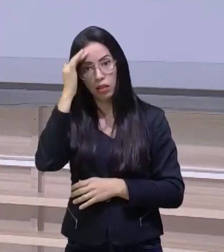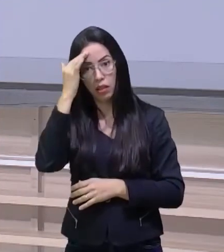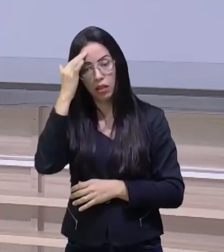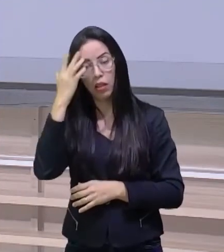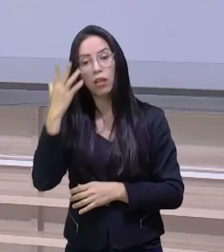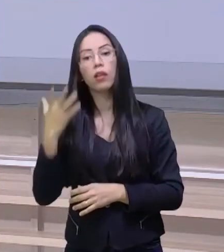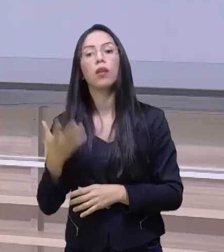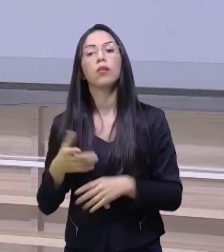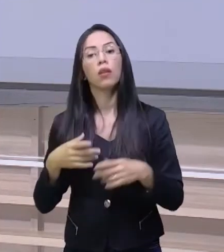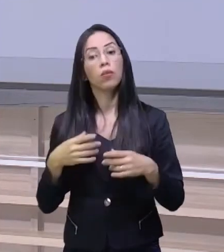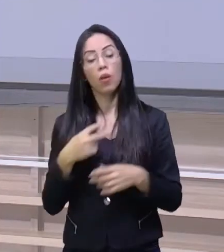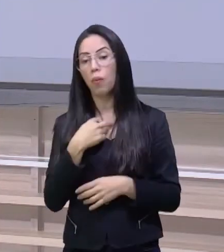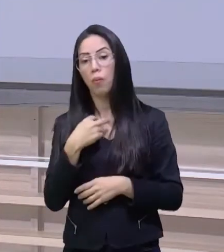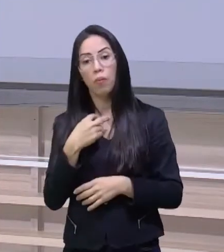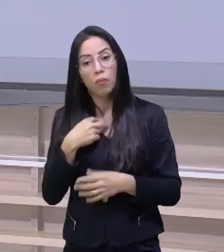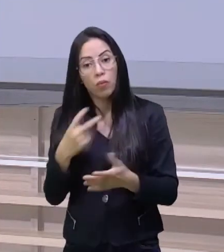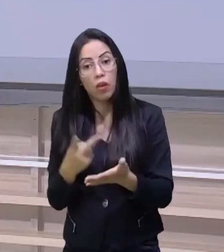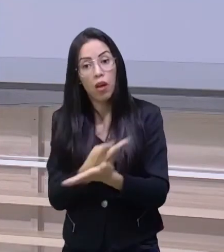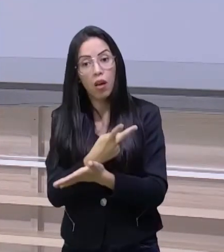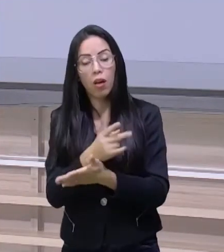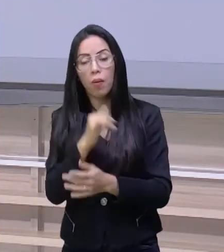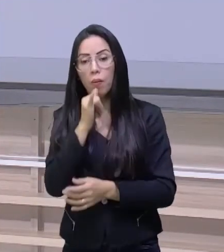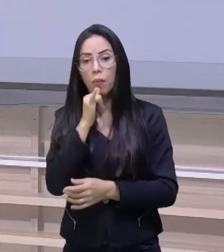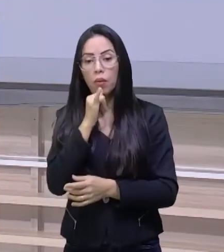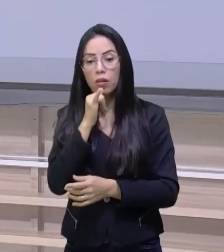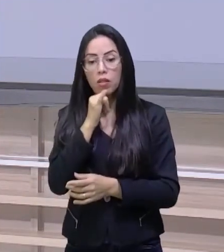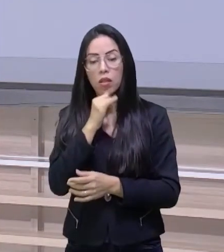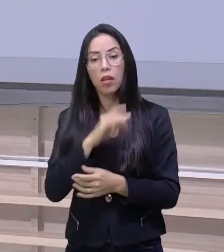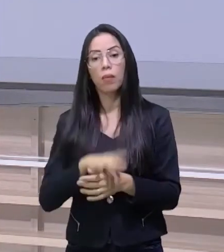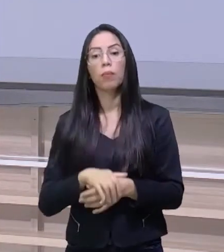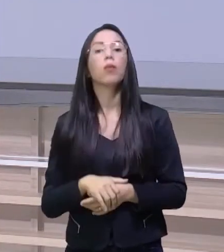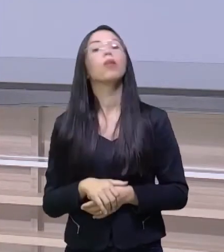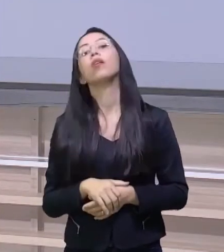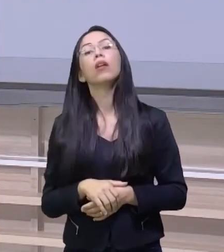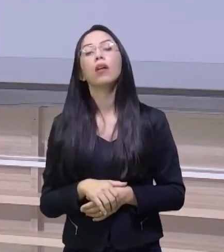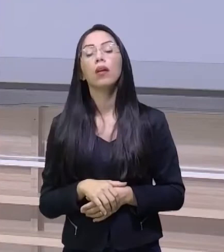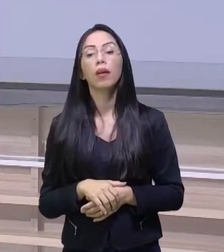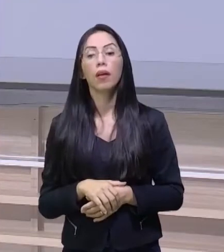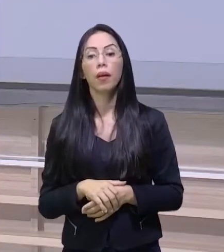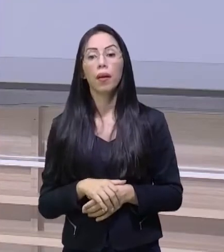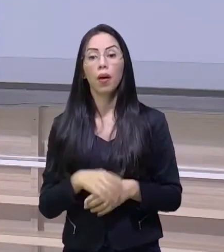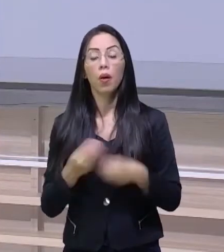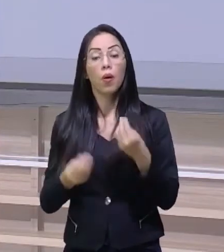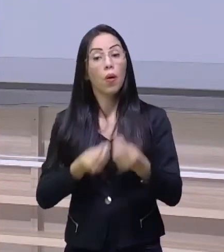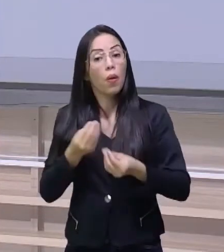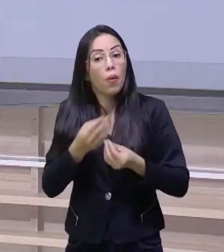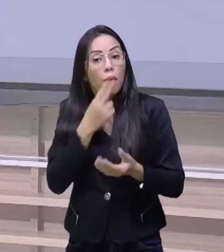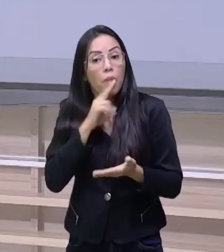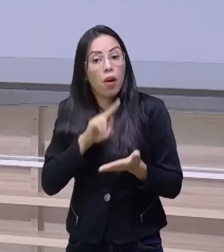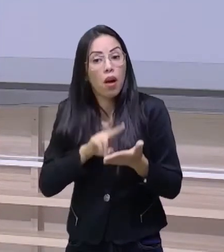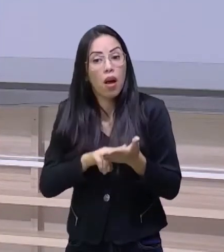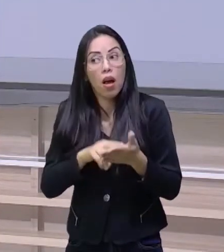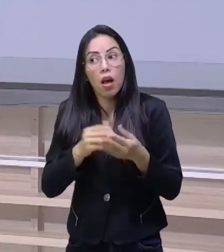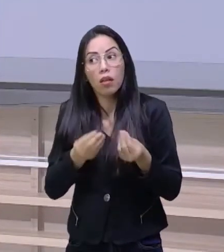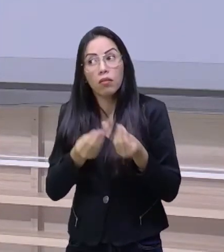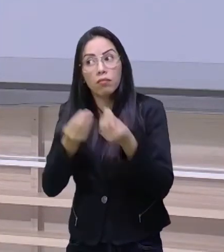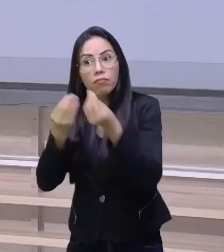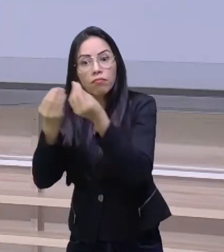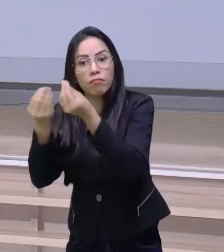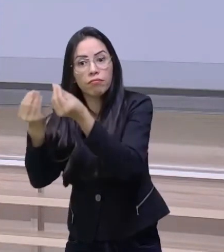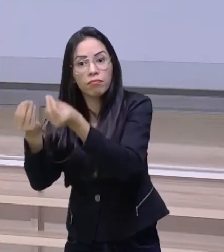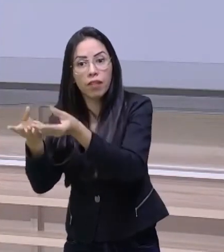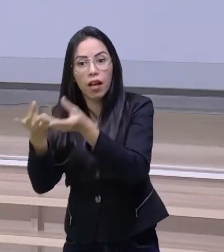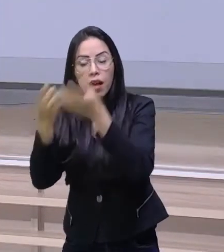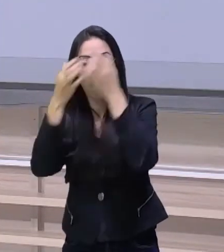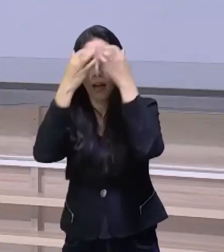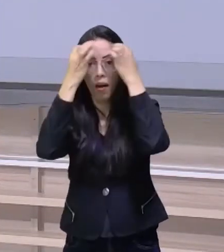sua carta quem receber lá o destinatário. Mas para chegar lá, precisa-se de quê? Ter